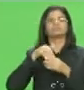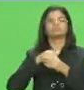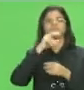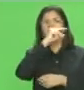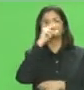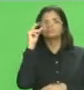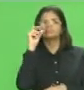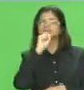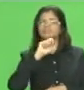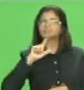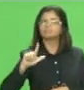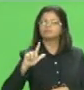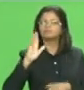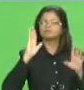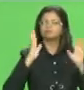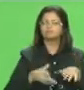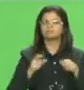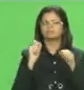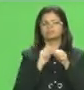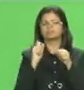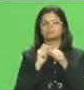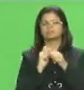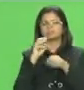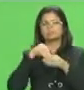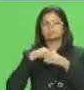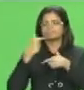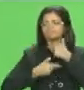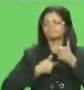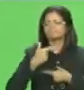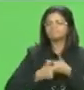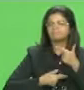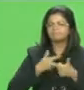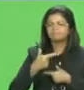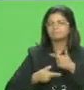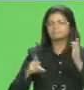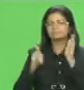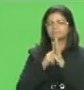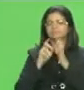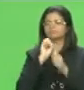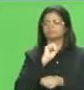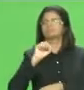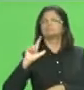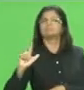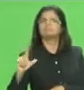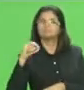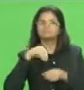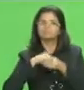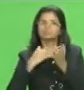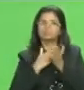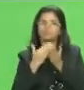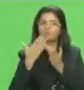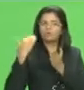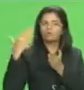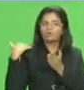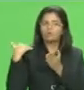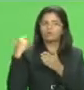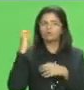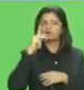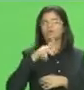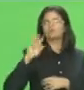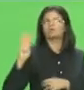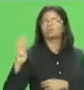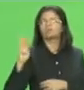de São Luís, que foi gestada no ventre, que foi gestada no útero desta cidade, que vem de onde o poder público não vai,